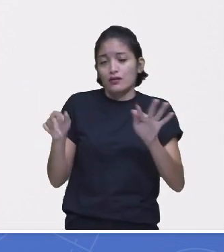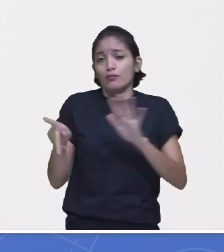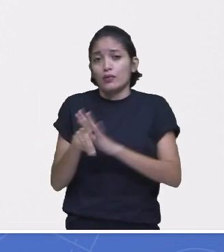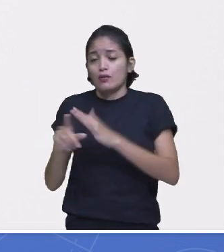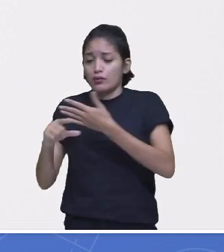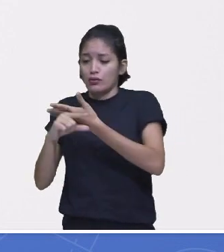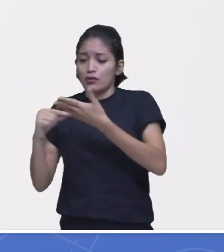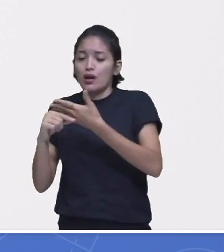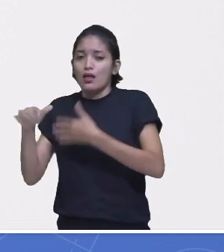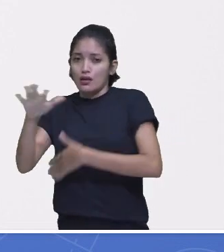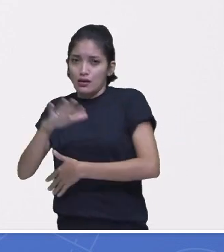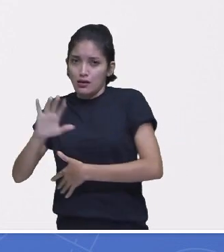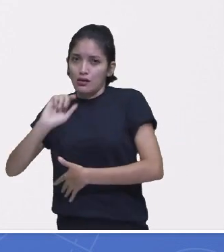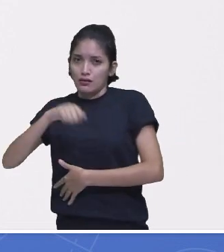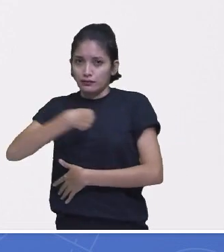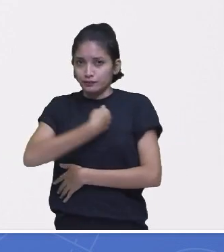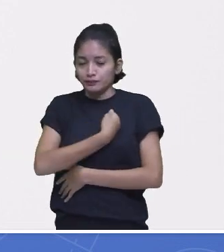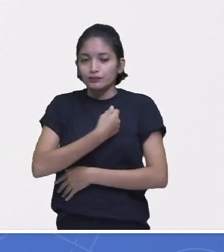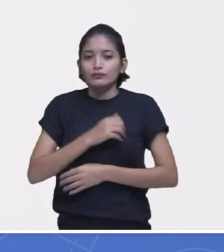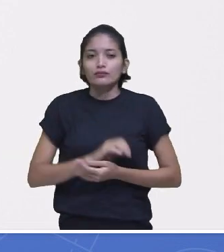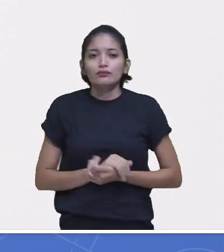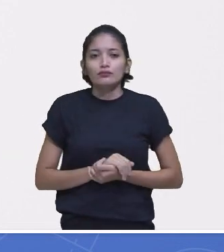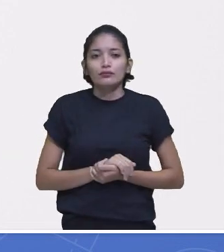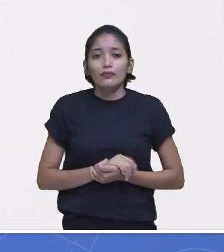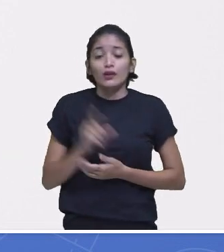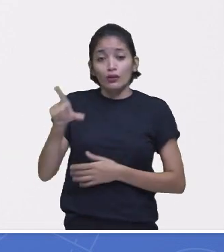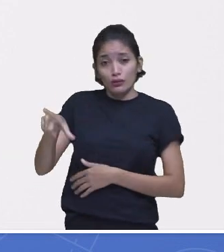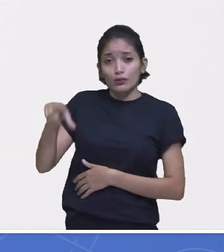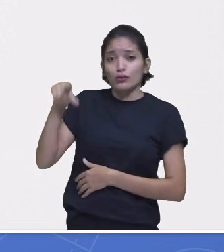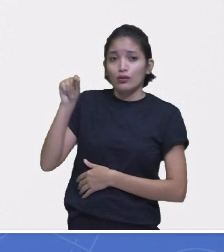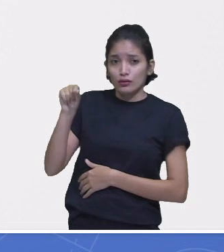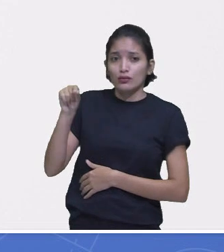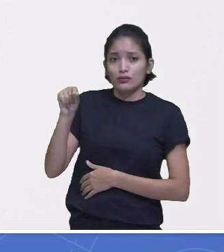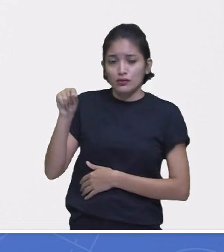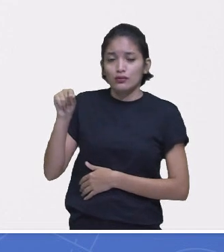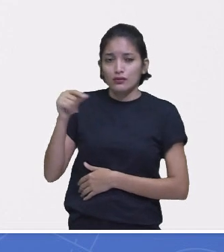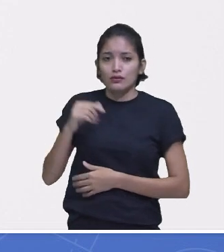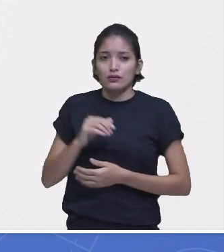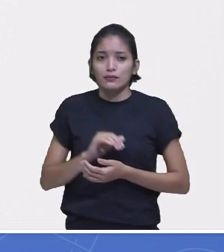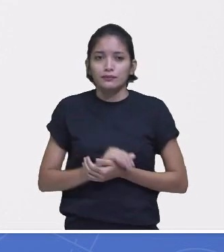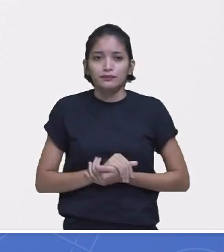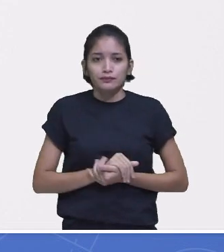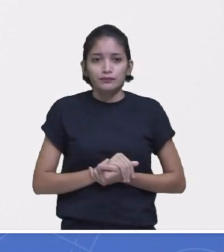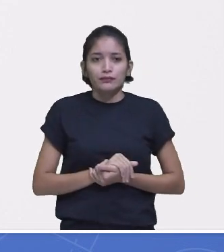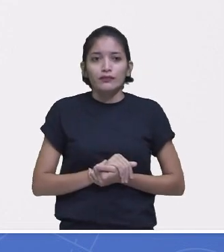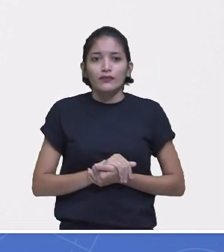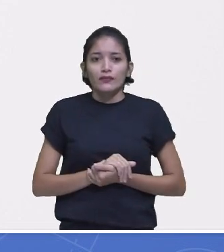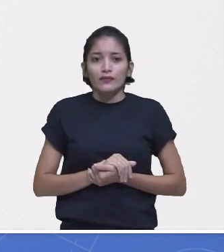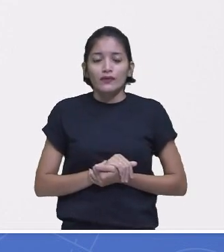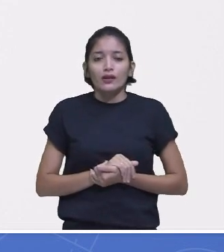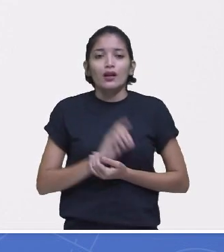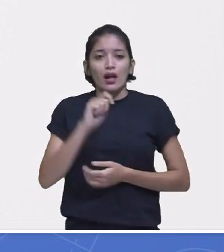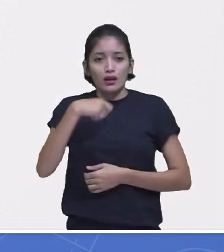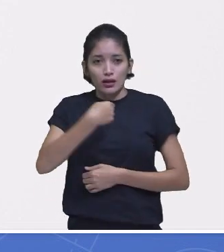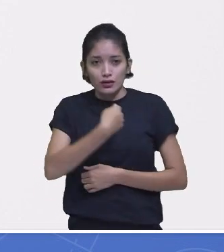poetas do mundo hispânico. Eu peguei aí a Glória Fuentes, da Espanha, Pablo Neruda, do Chile,